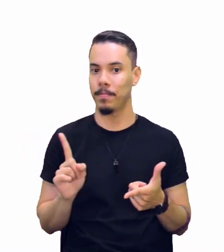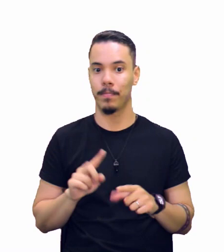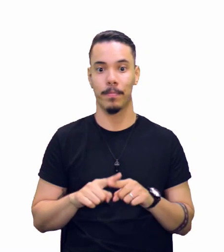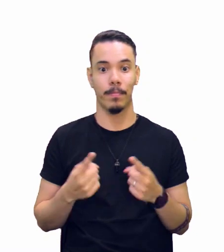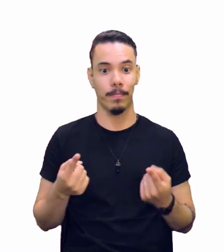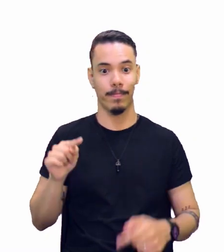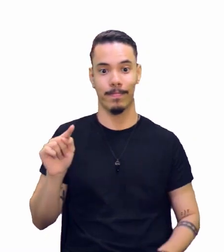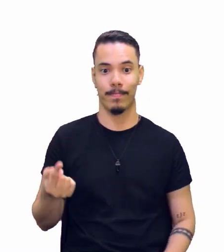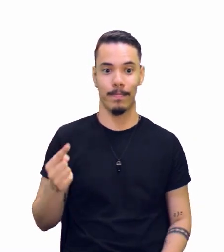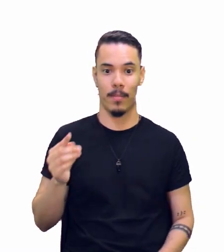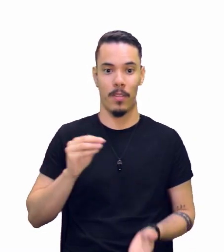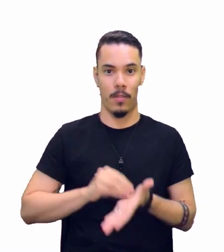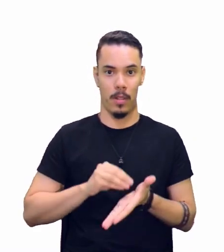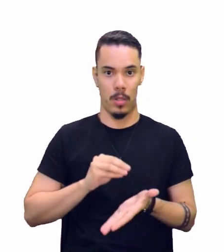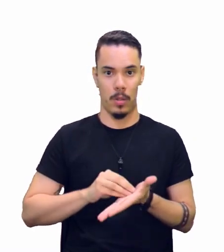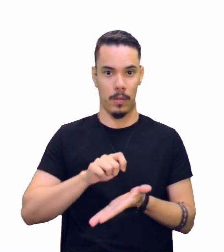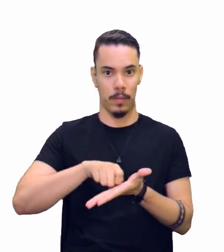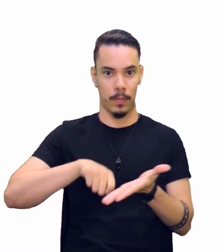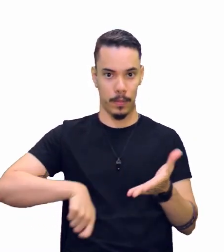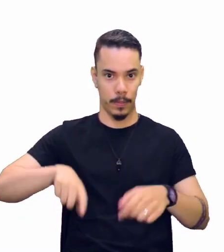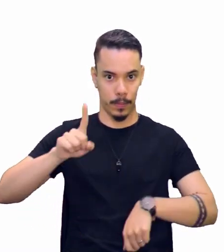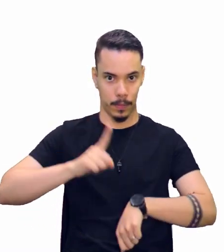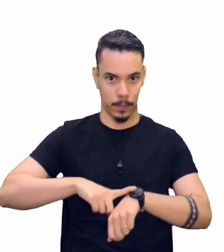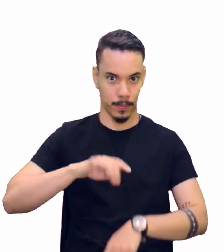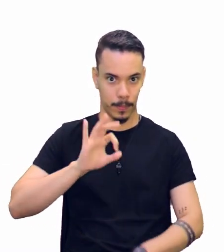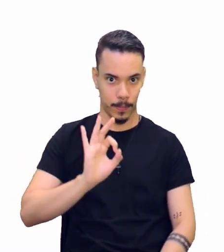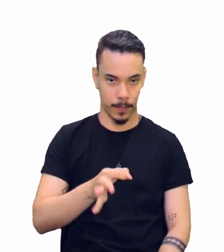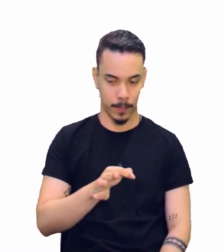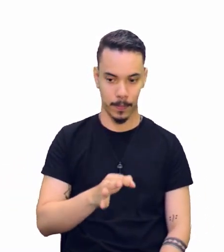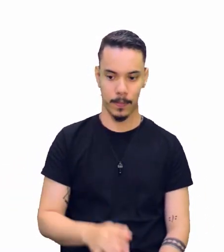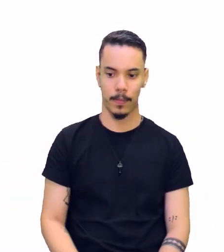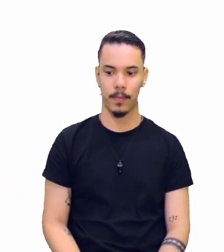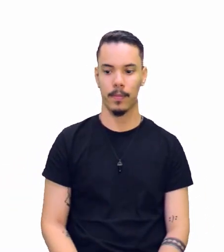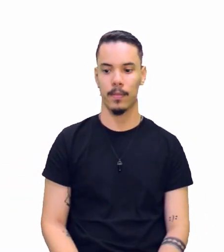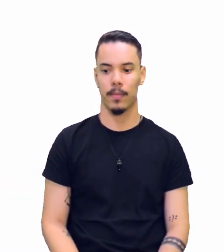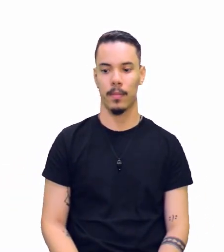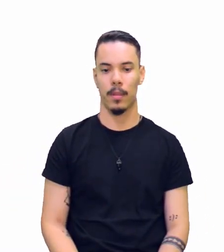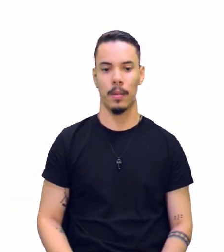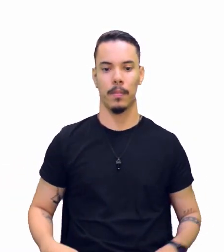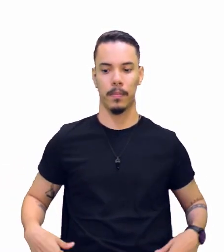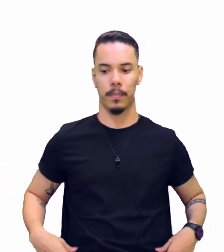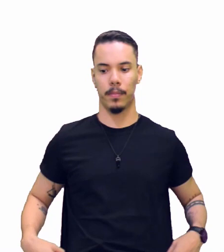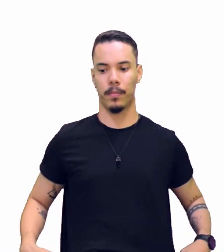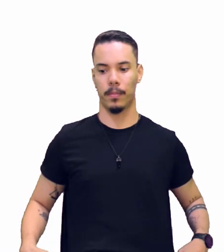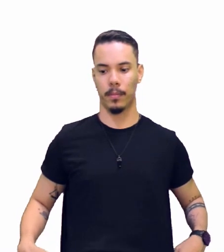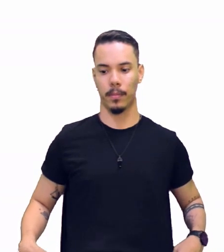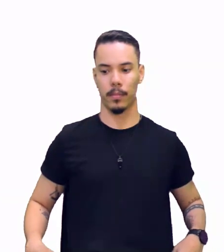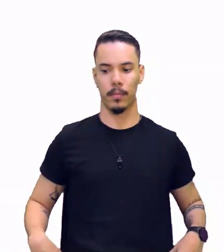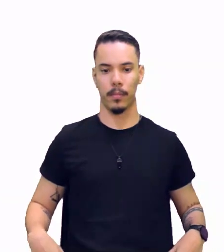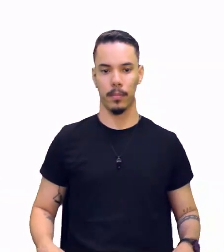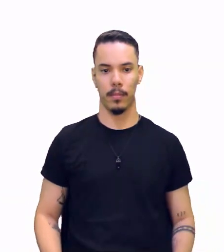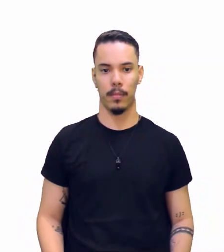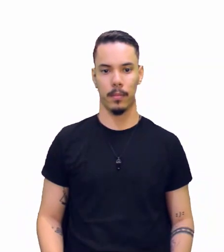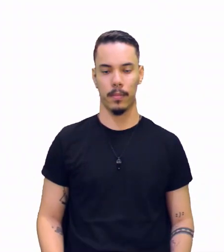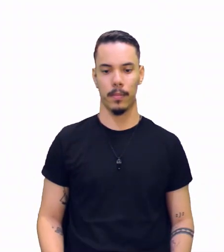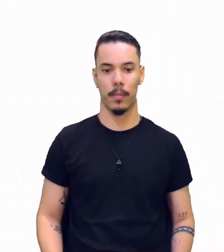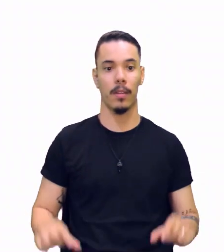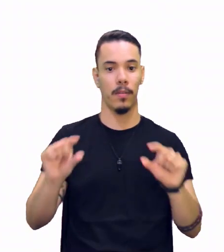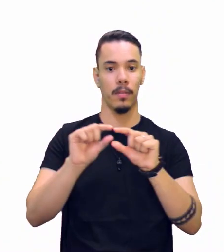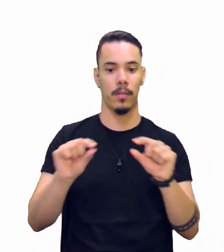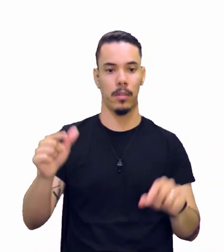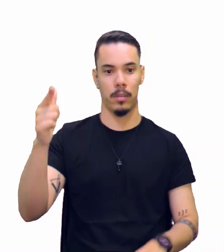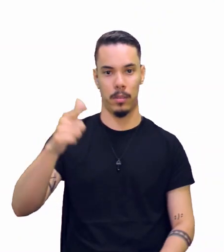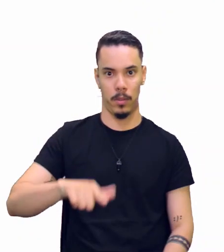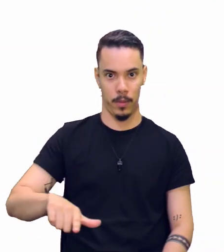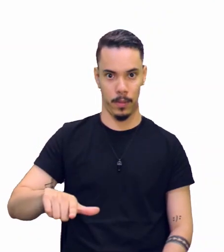tem a vírgula na escrita. Beleza? E vamos para a próxima frase. A próxima frase é essa aqui.